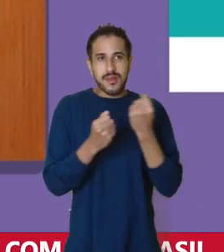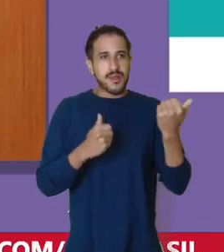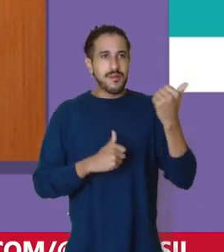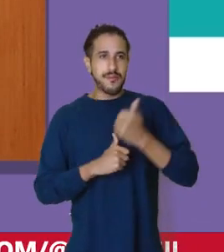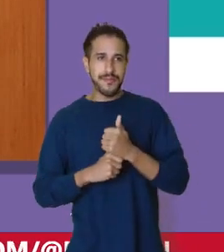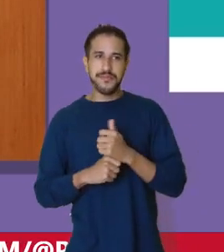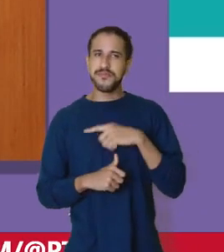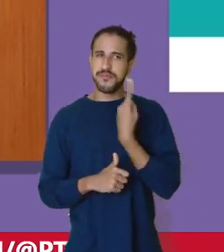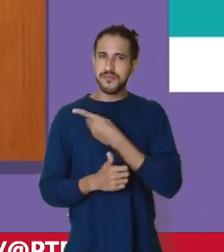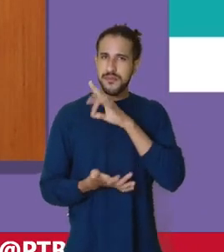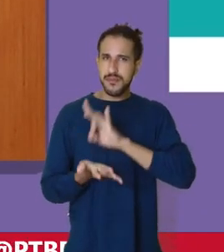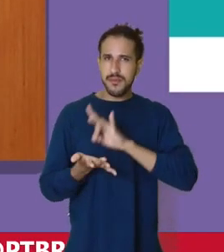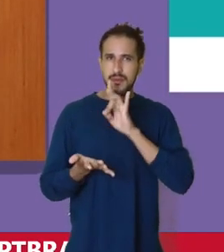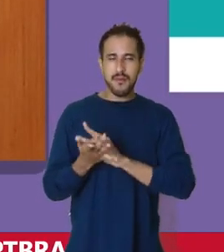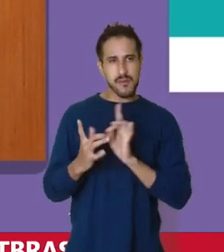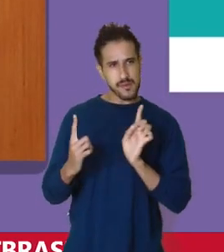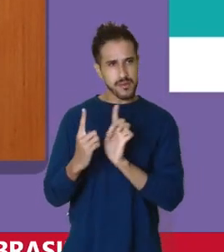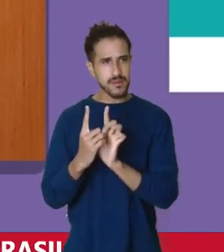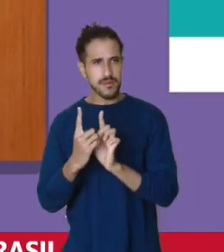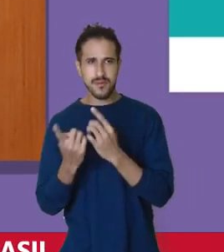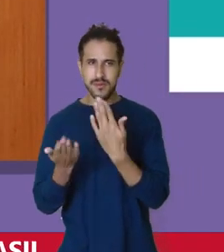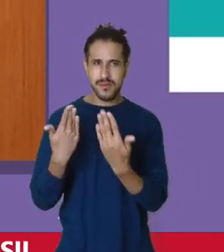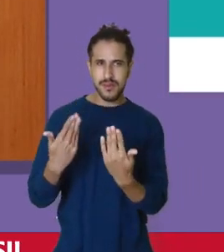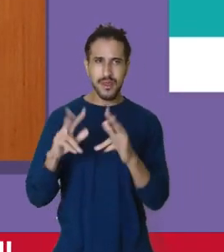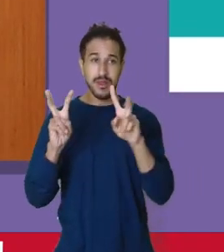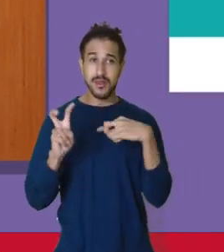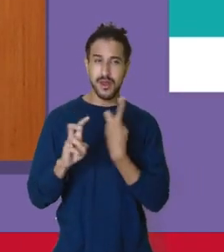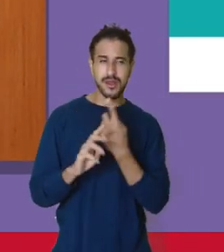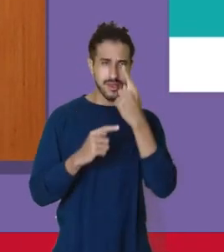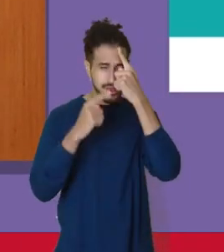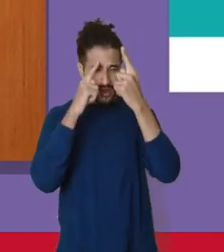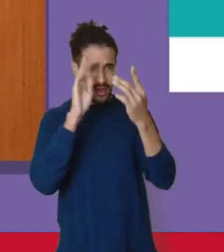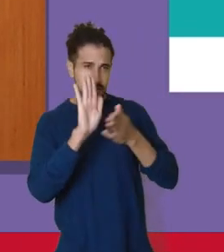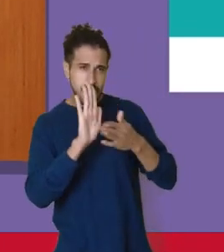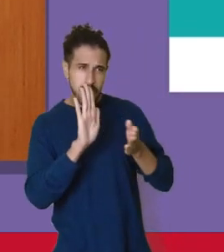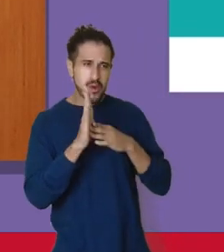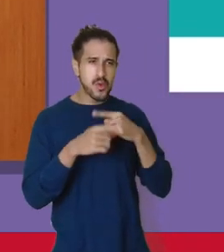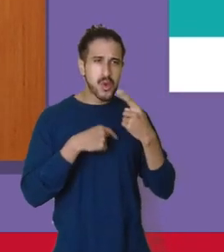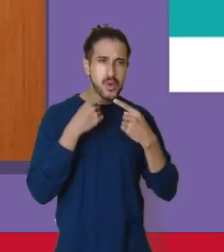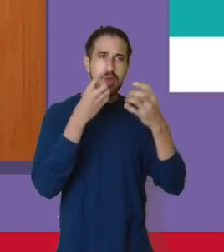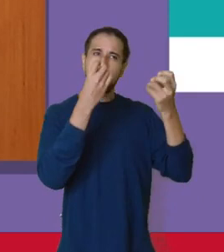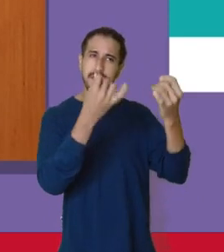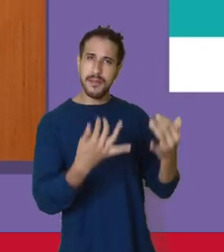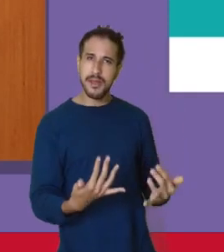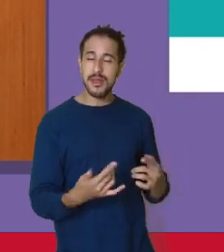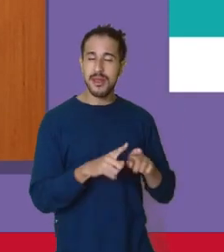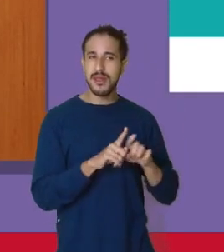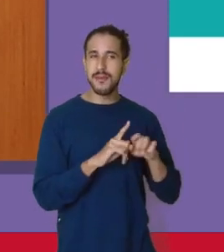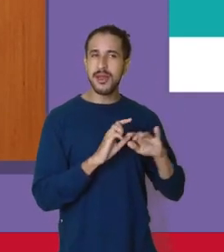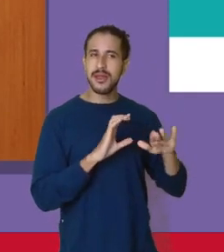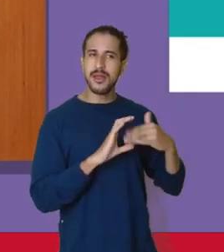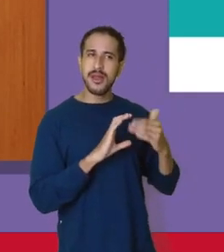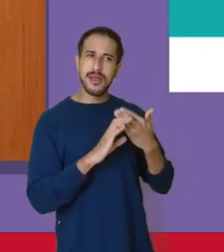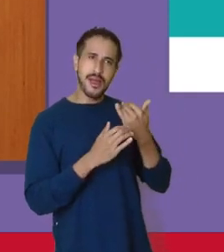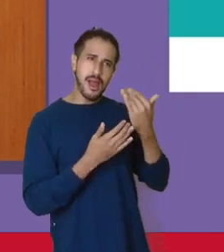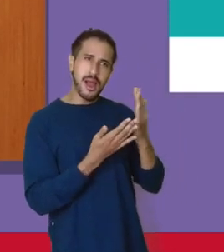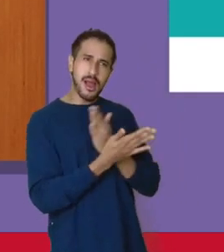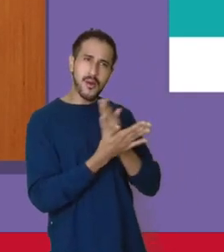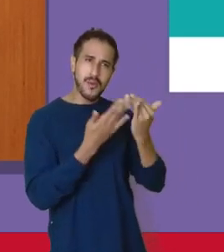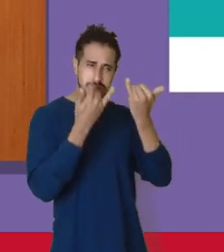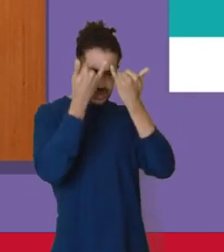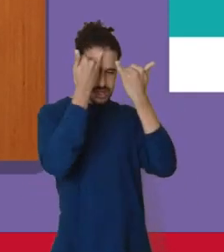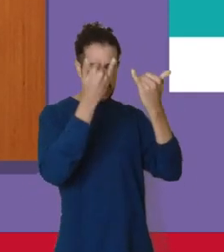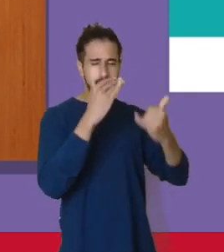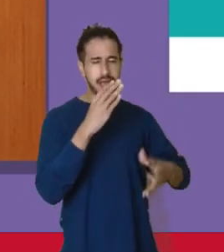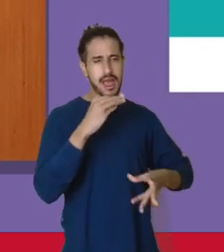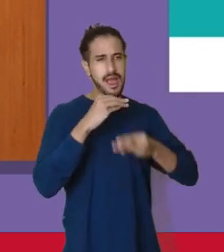né? A gente realmente bater aquele papo sobre as nossas propostas, tirar as dúvidas e receber também ideias que acabam